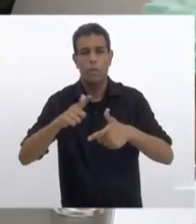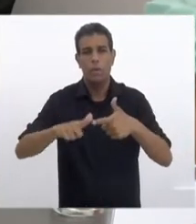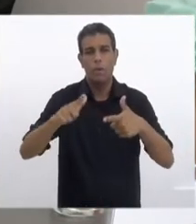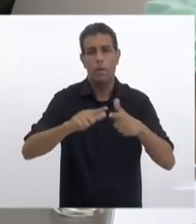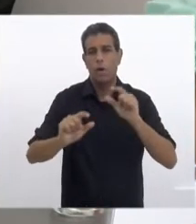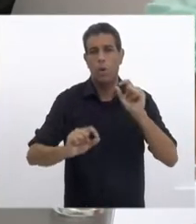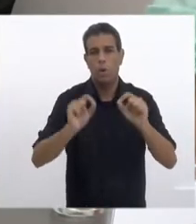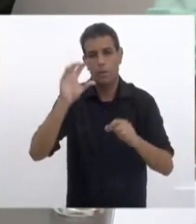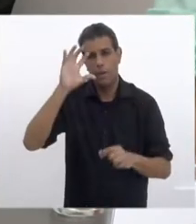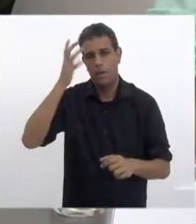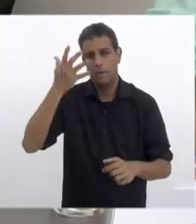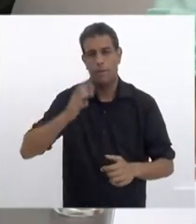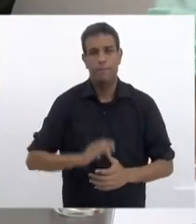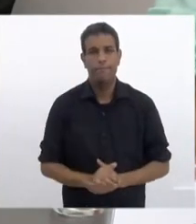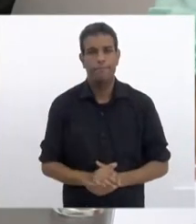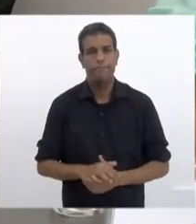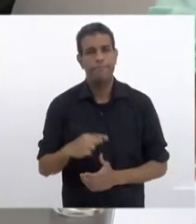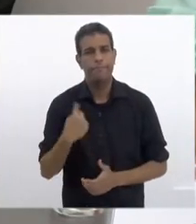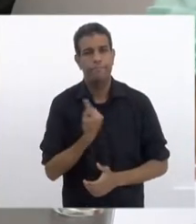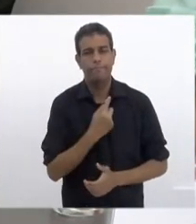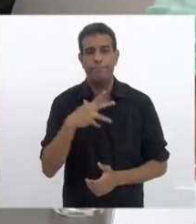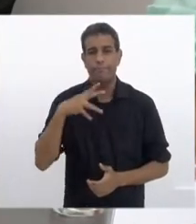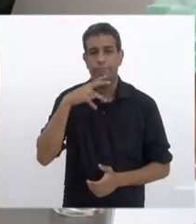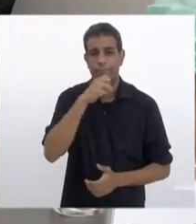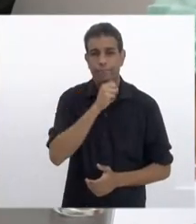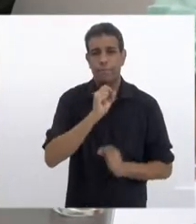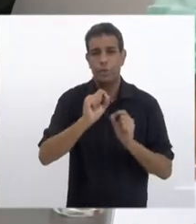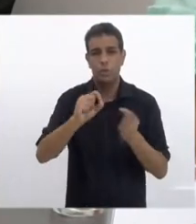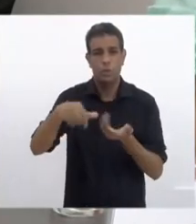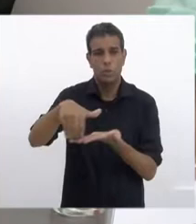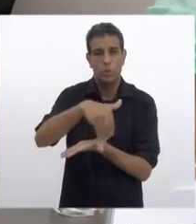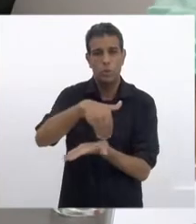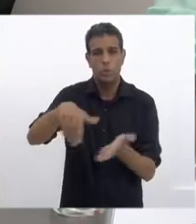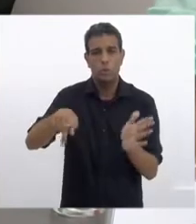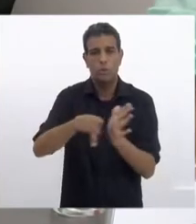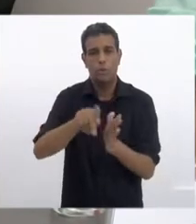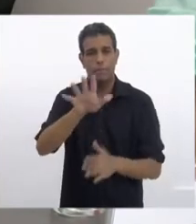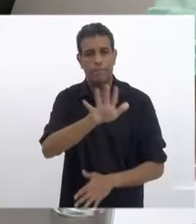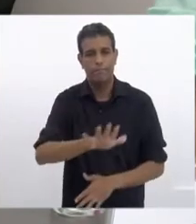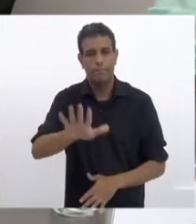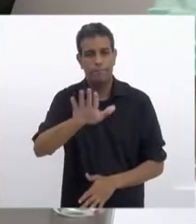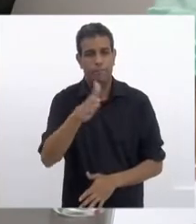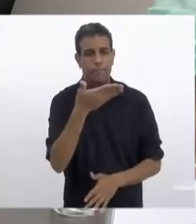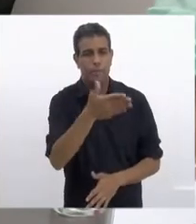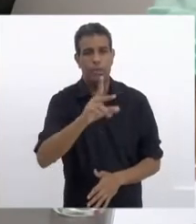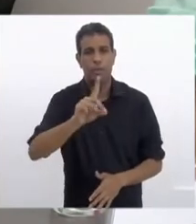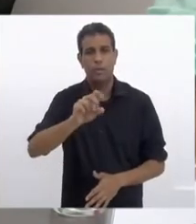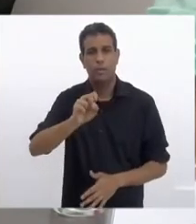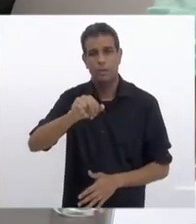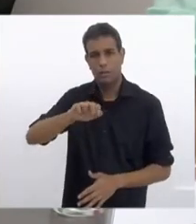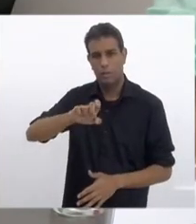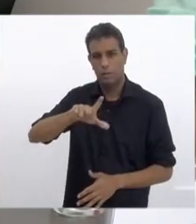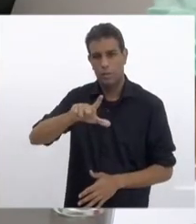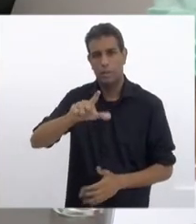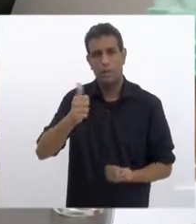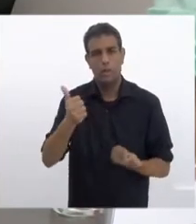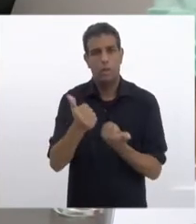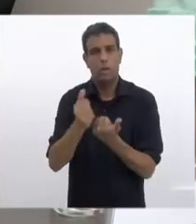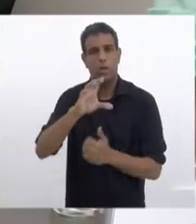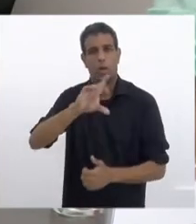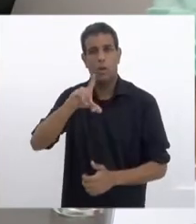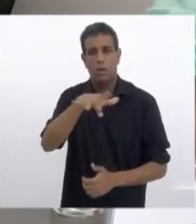aí, a gente está na perspectiva, atualmente, pela Secretaria Estadual de Saúde, e o Daniel, que é o meu coordenador, pode falar um pouco